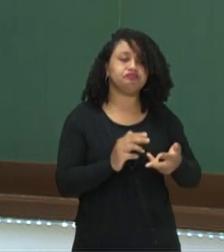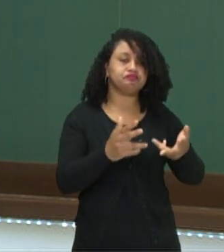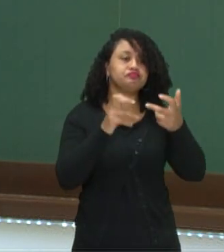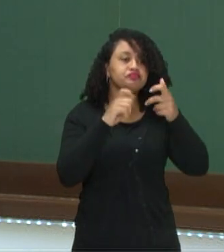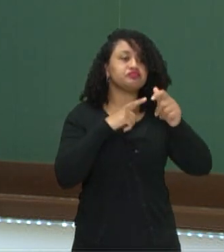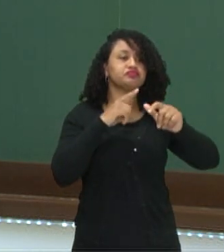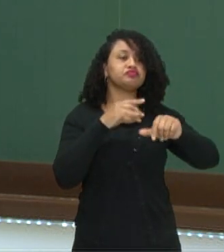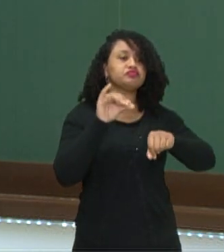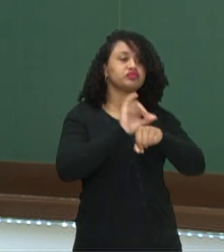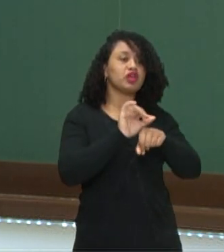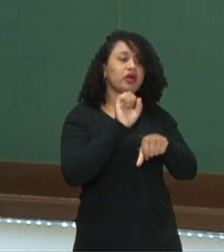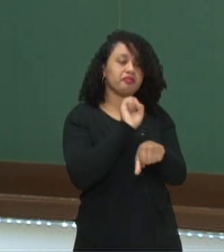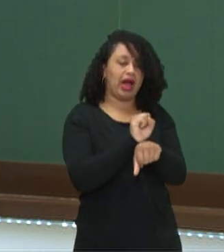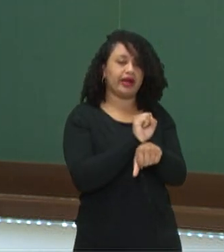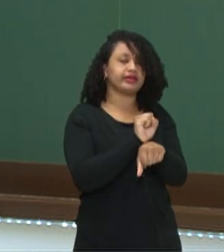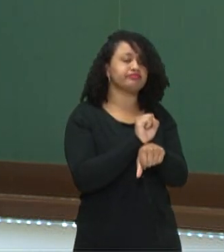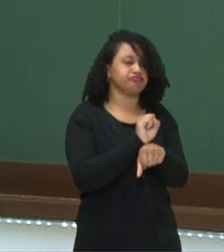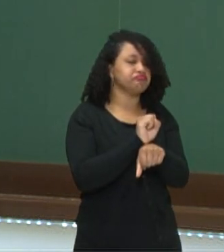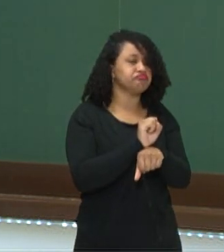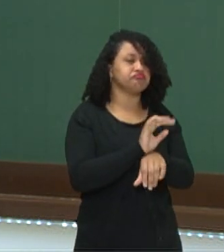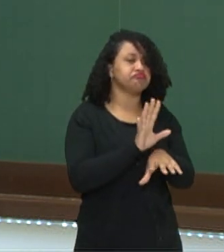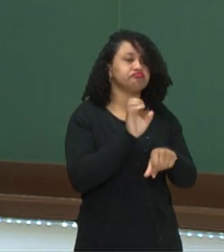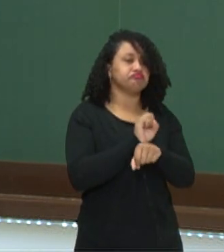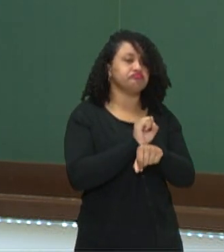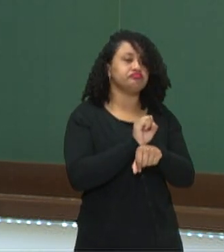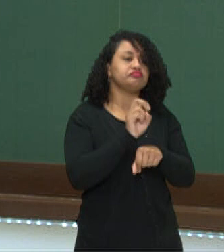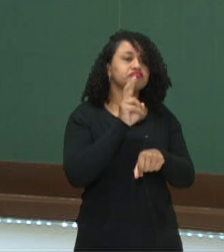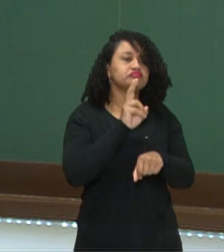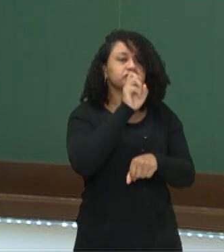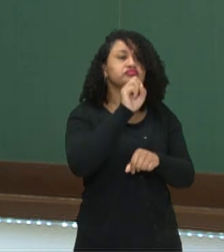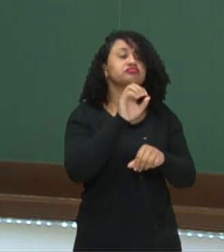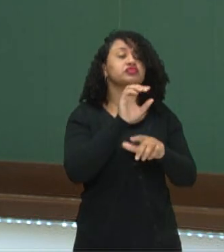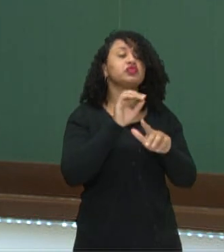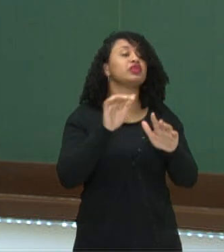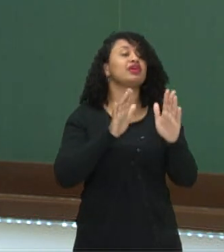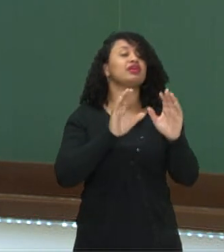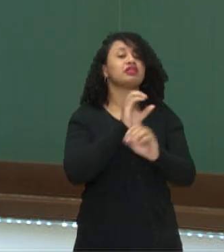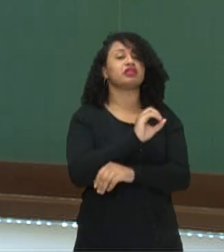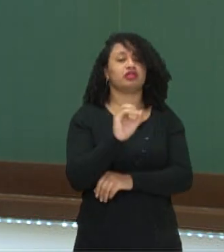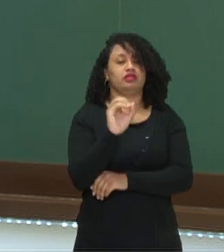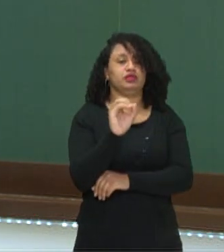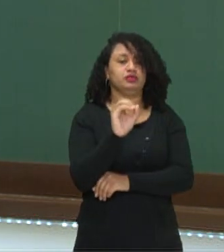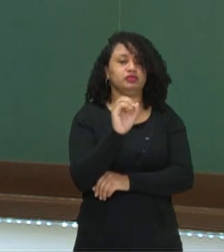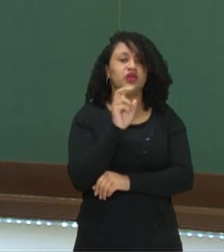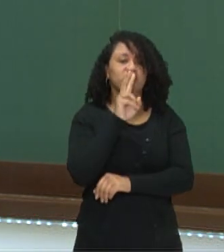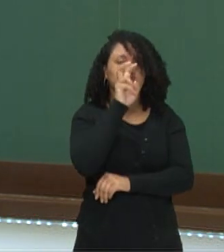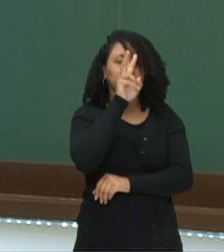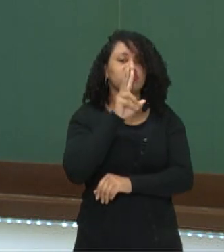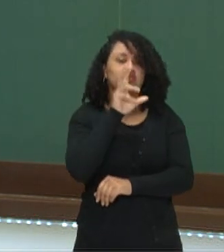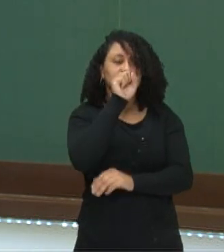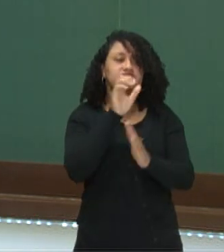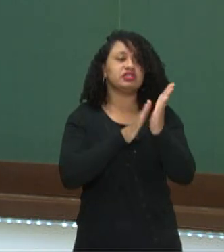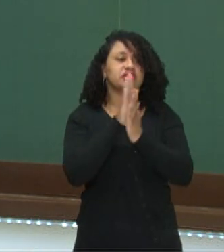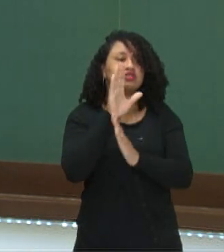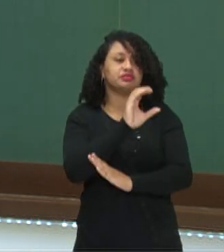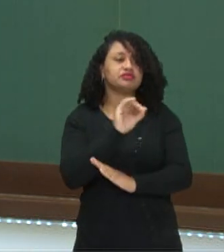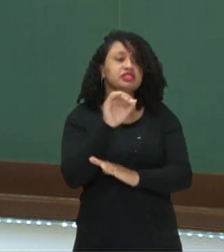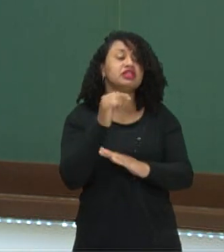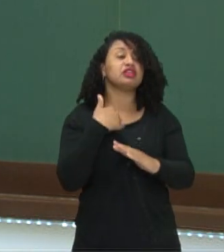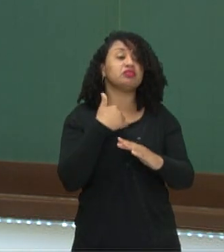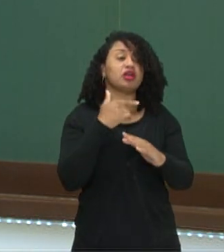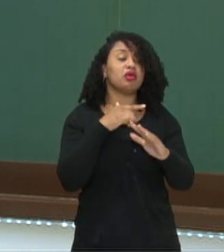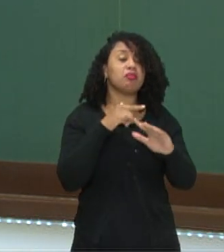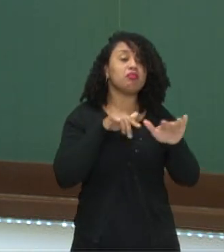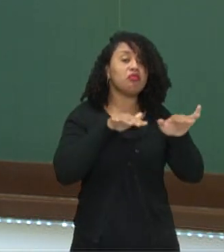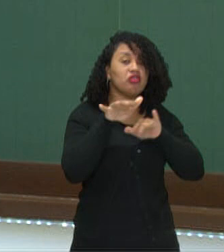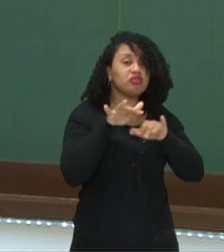objeto que está em repouso, então, nesse caso, a força de atrito seria 0. Para que eu possa colocar ele em movimento, eu tenho que aplicar uma